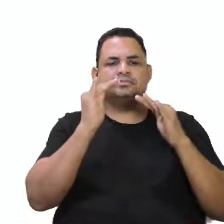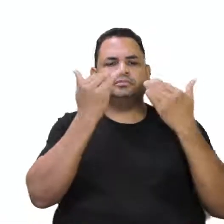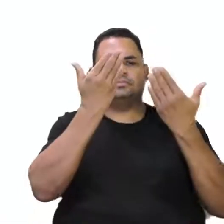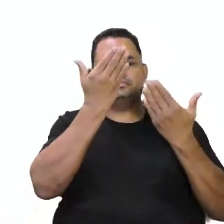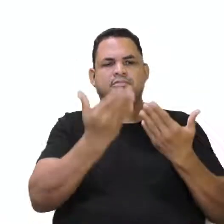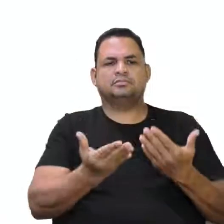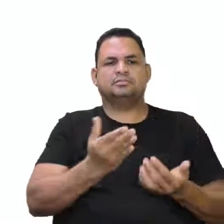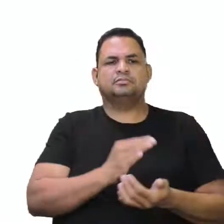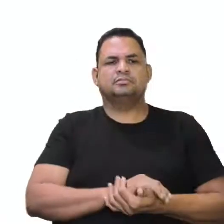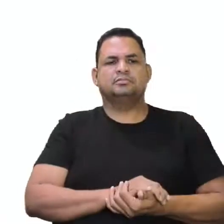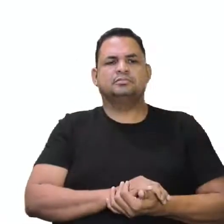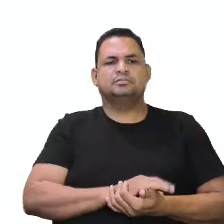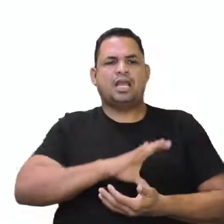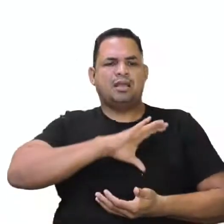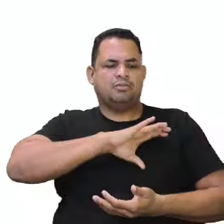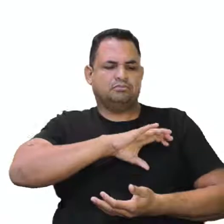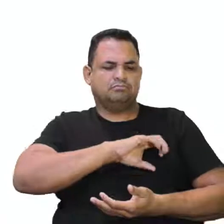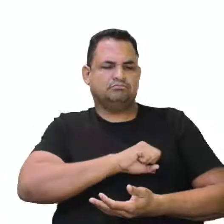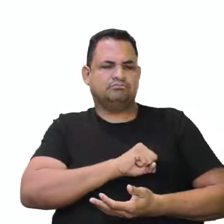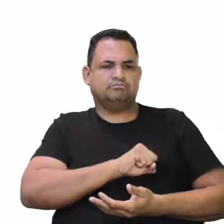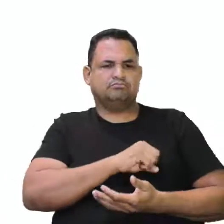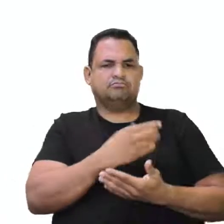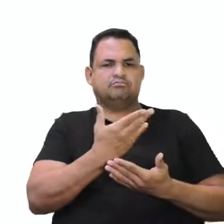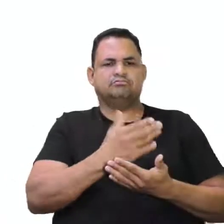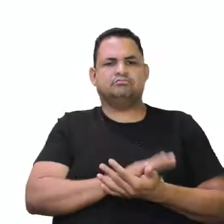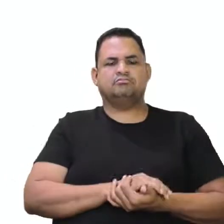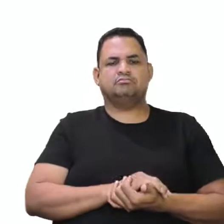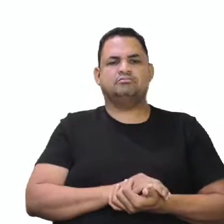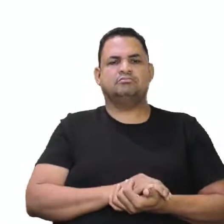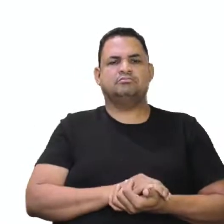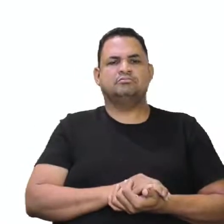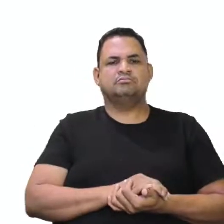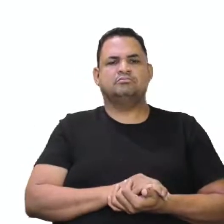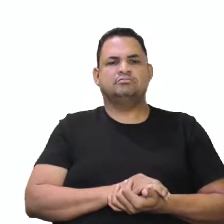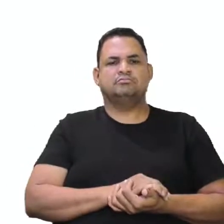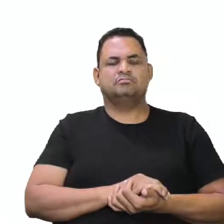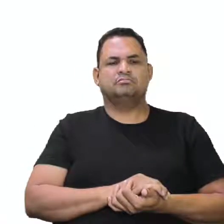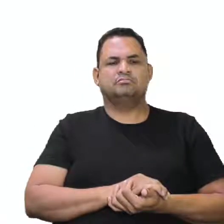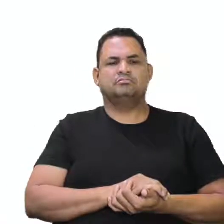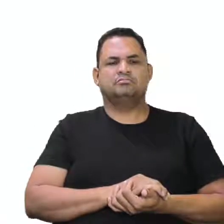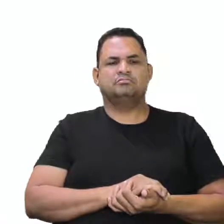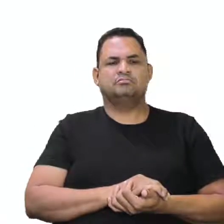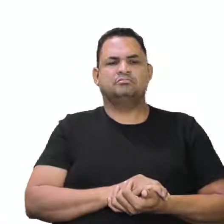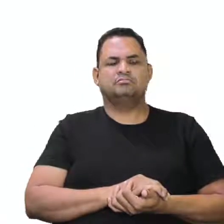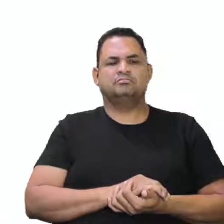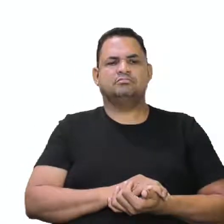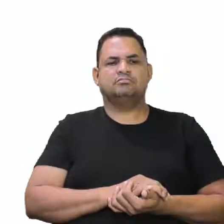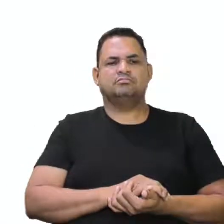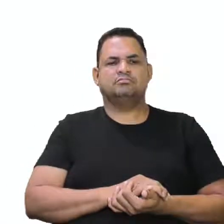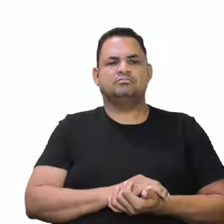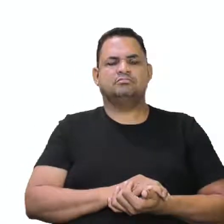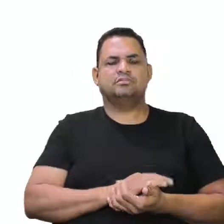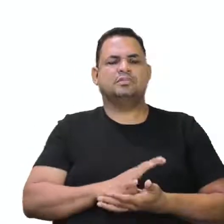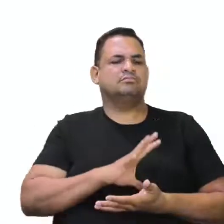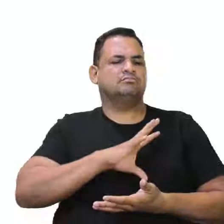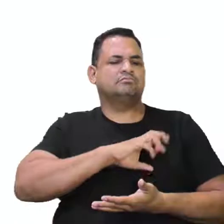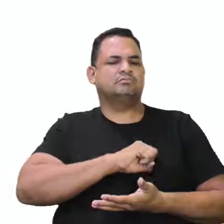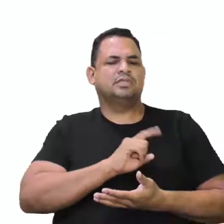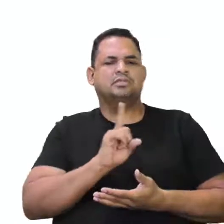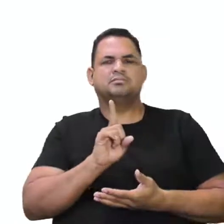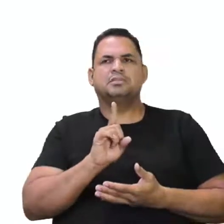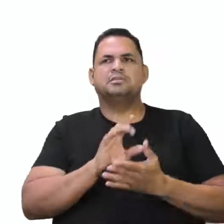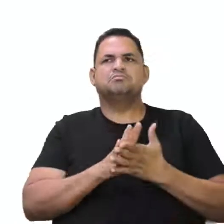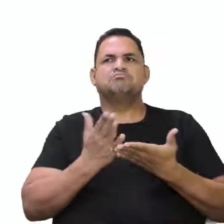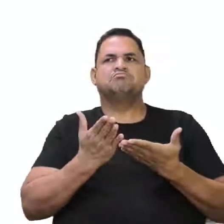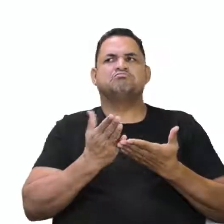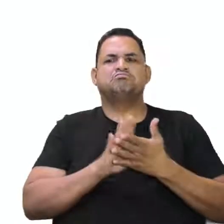nisso aqui. Love is not only about passionate love. Ou seja, o amor não é só sobre